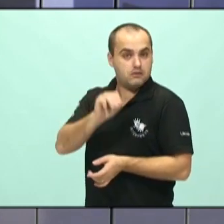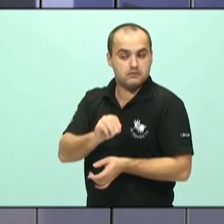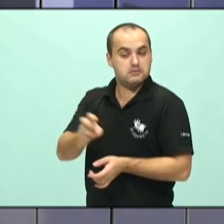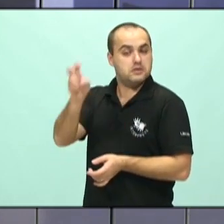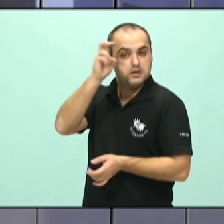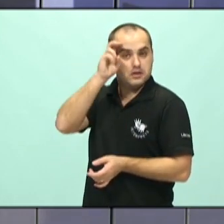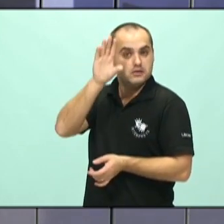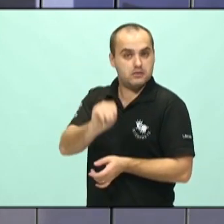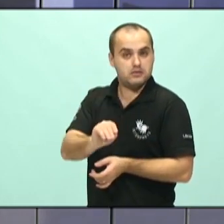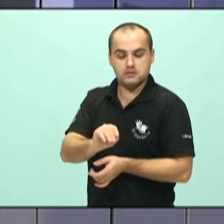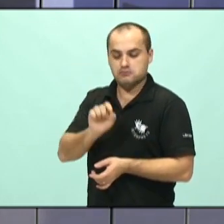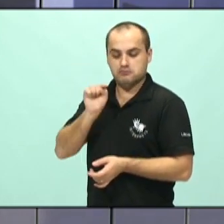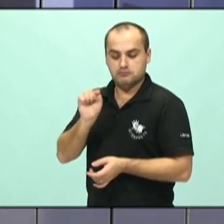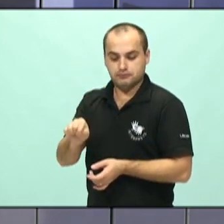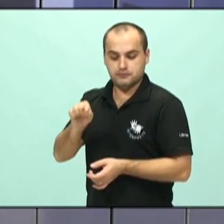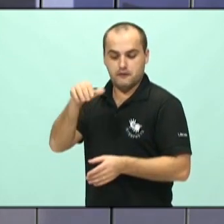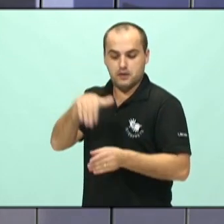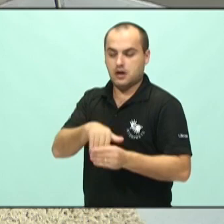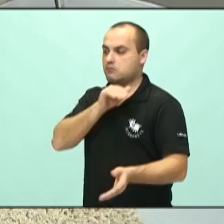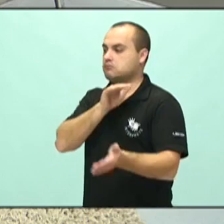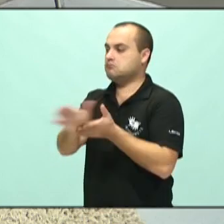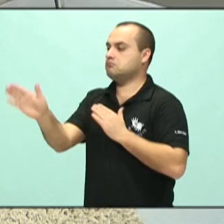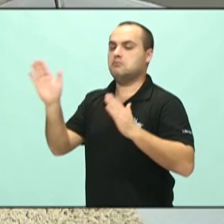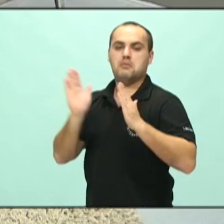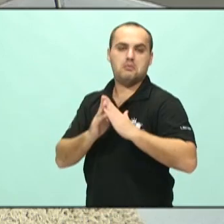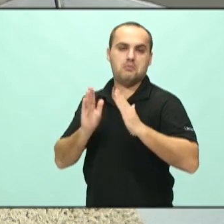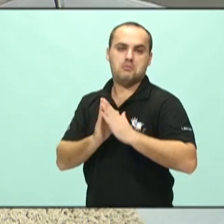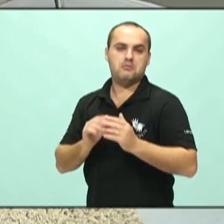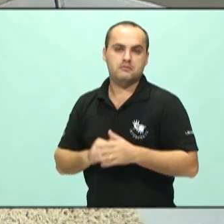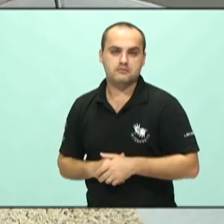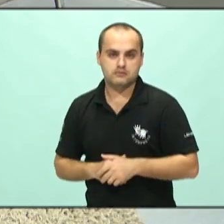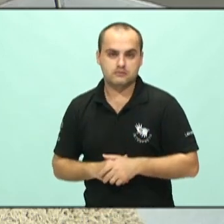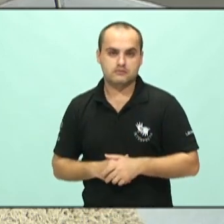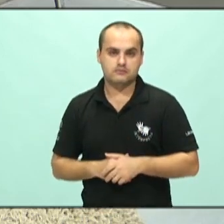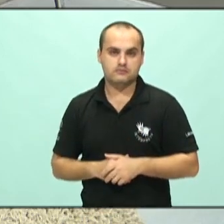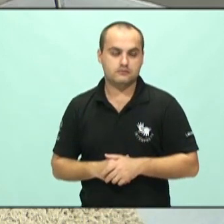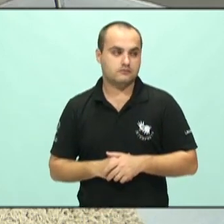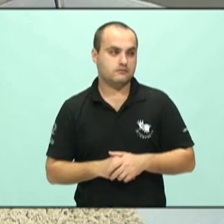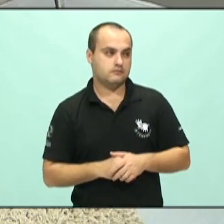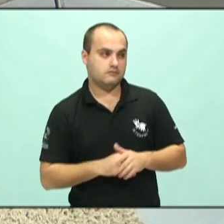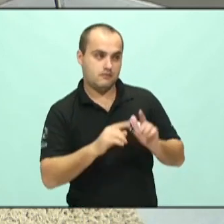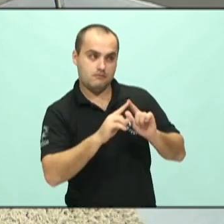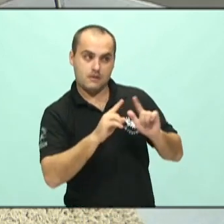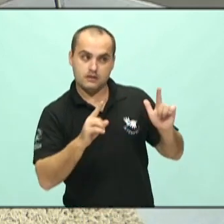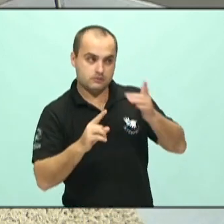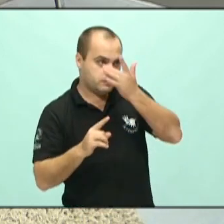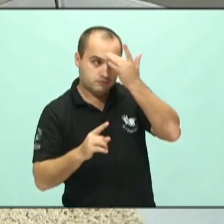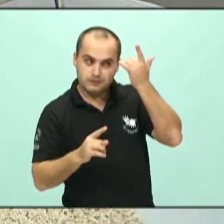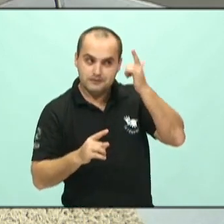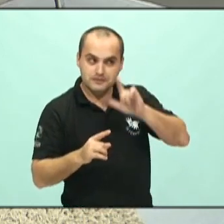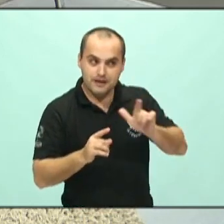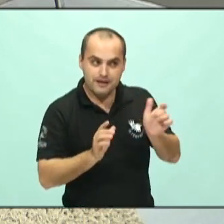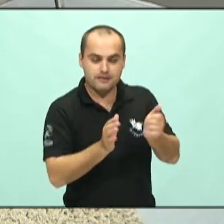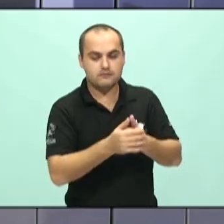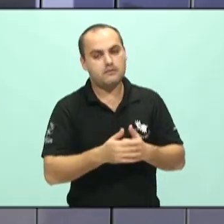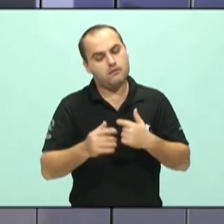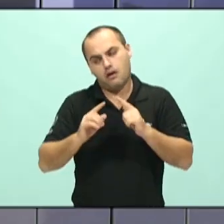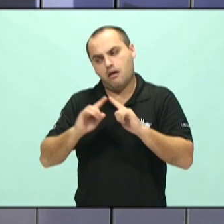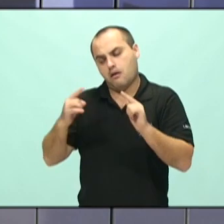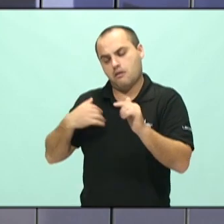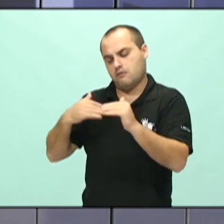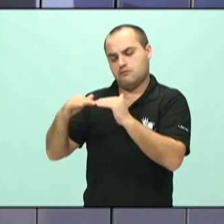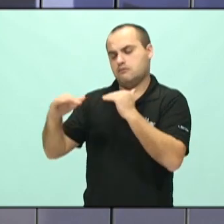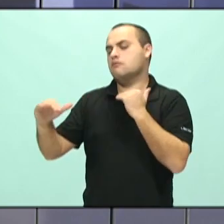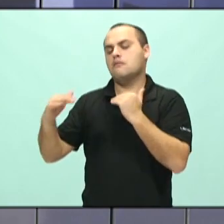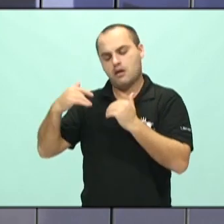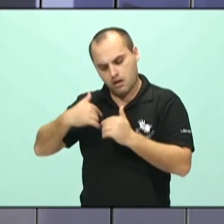noite, apertar um botão, votar e ir embora. Mas ninguém consegue enganar a todos por todo o tempo. Eu não sou vereador que trabalha assim, né? Então a